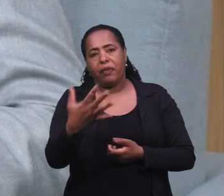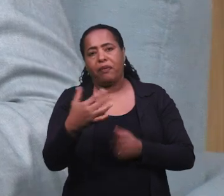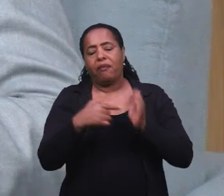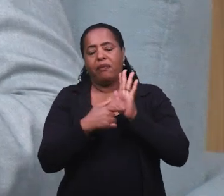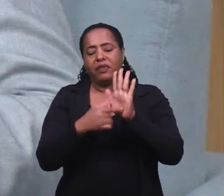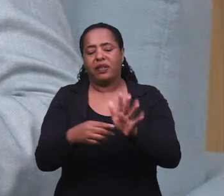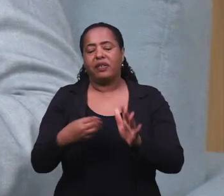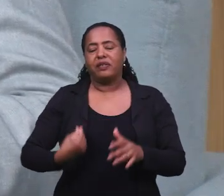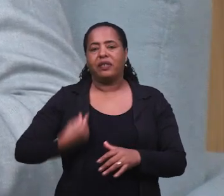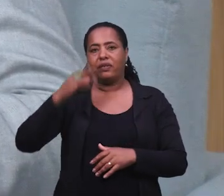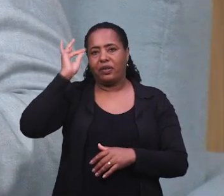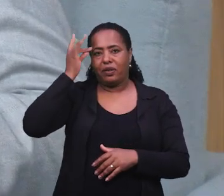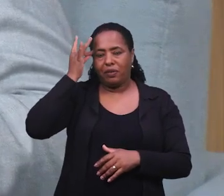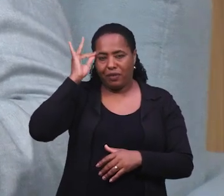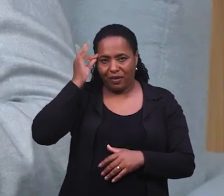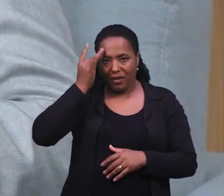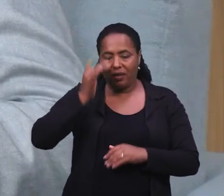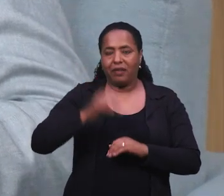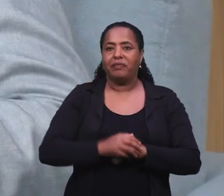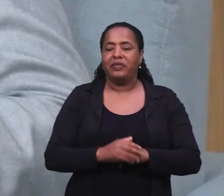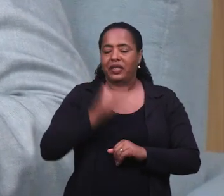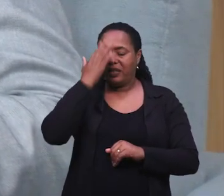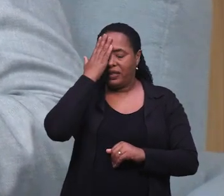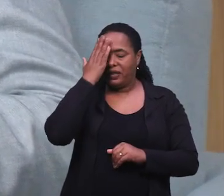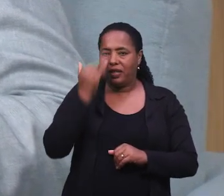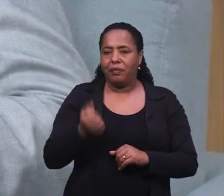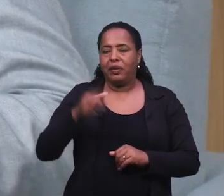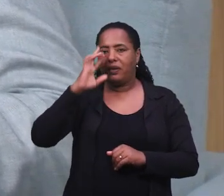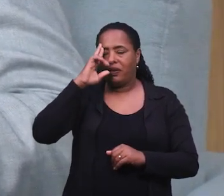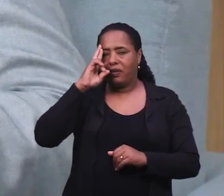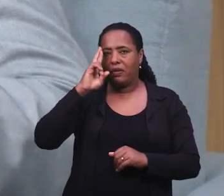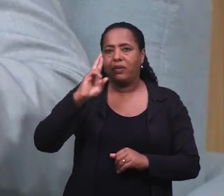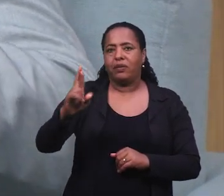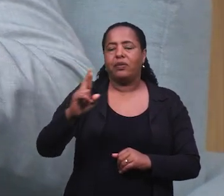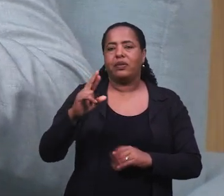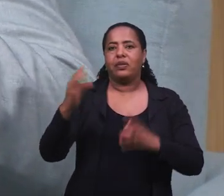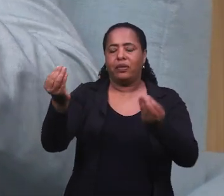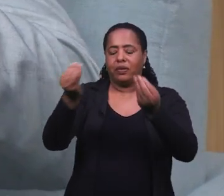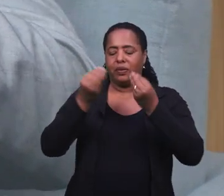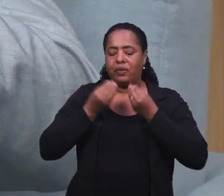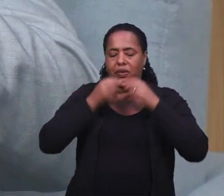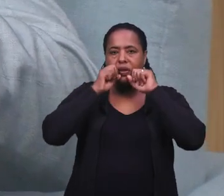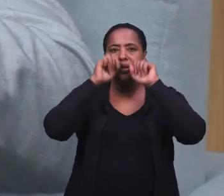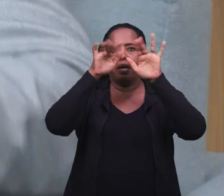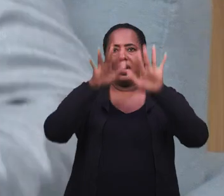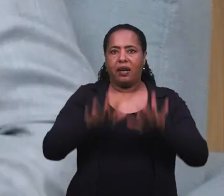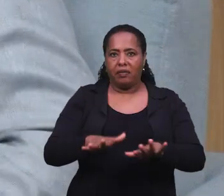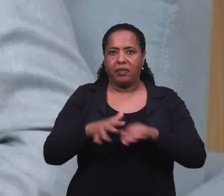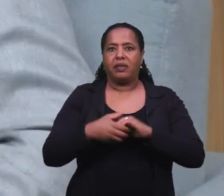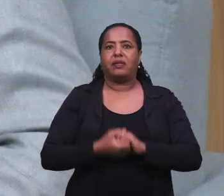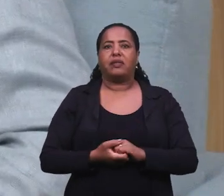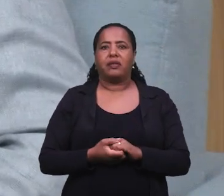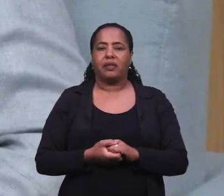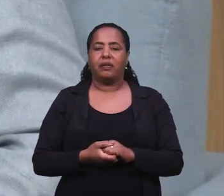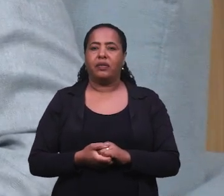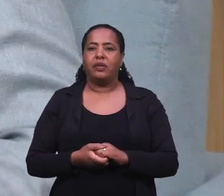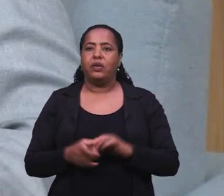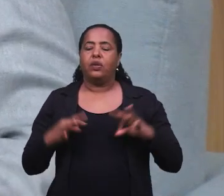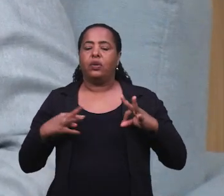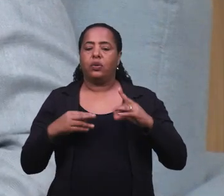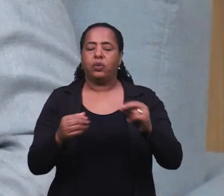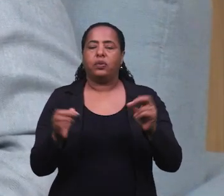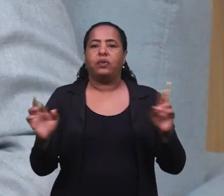E para responder esta pergunta, nós vamos chamar o pastor Bísio. Ele também está